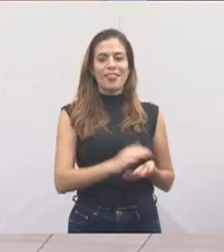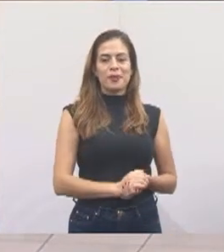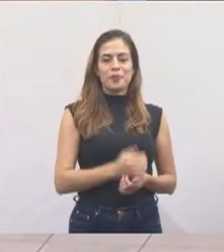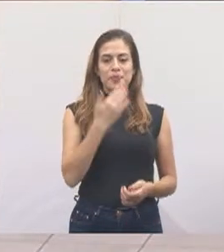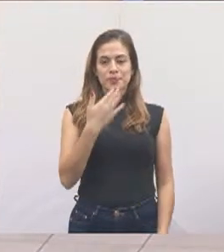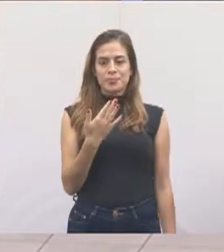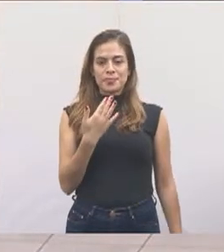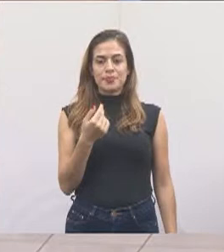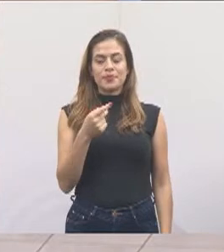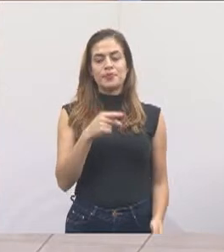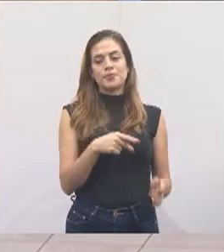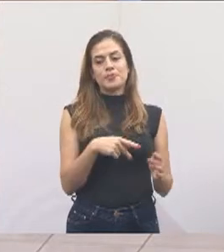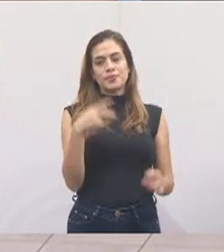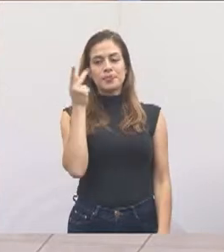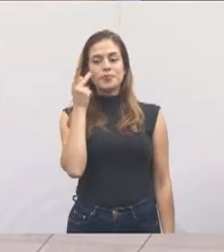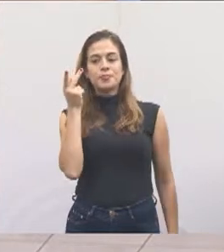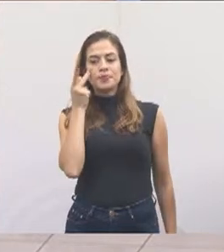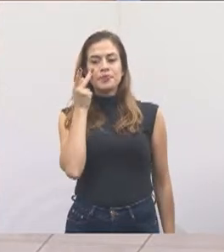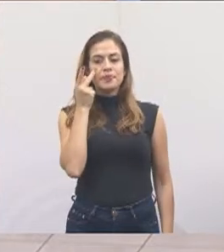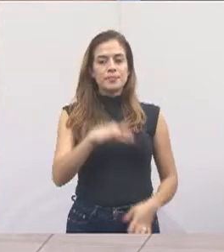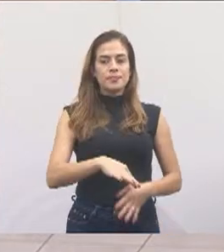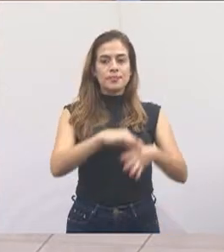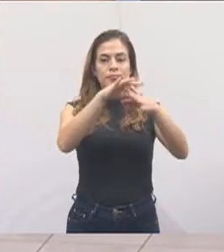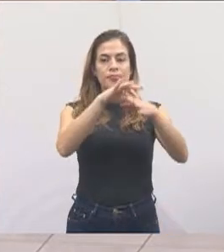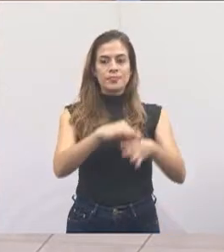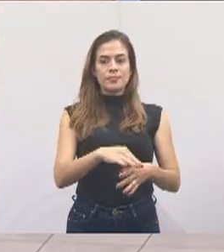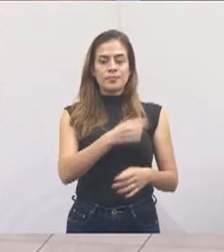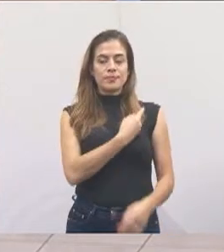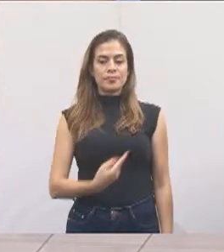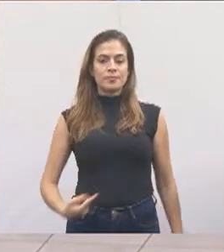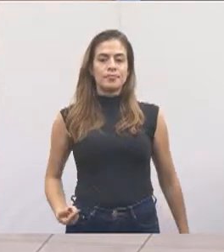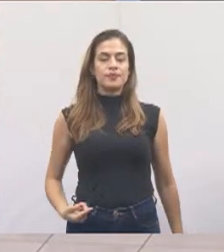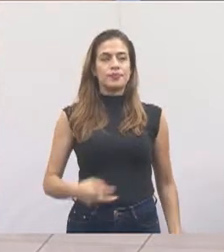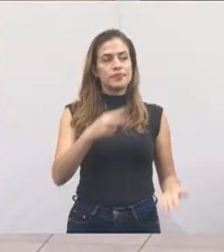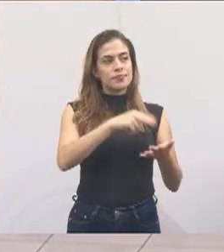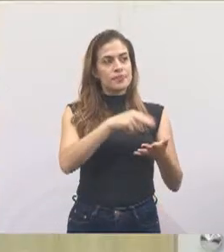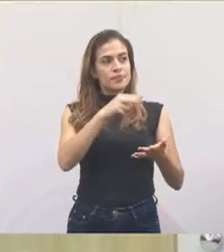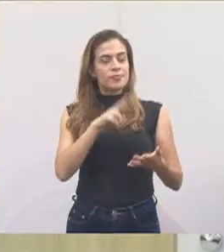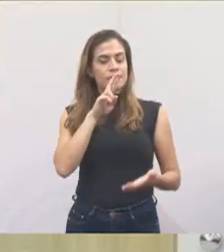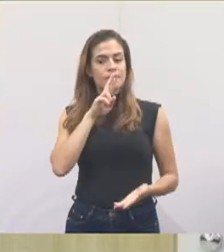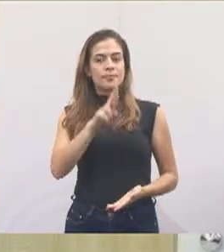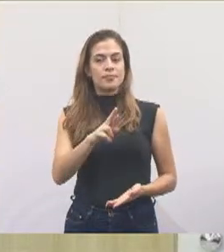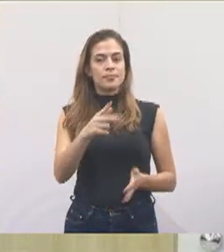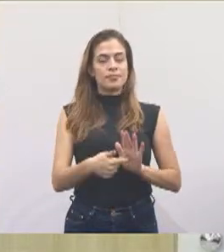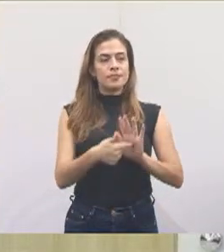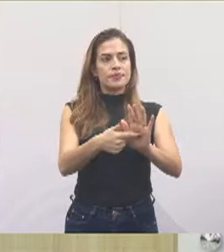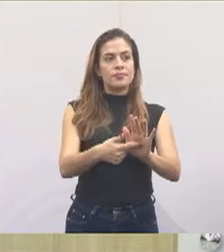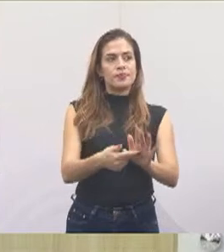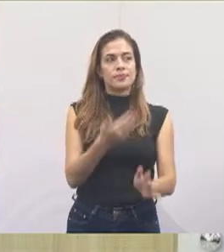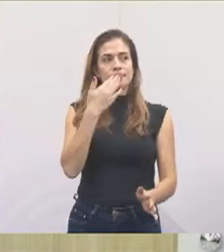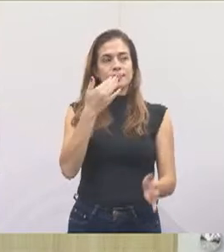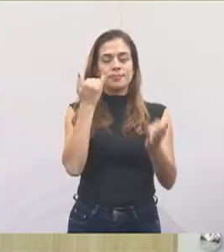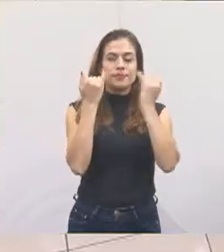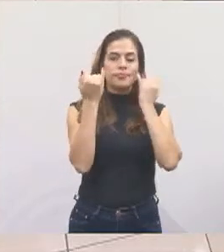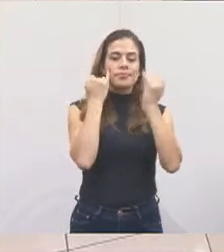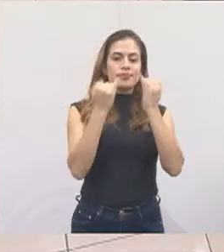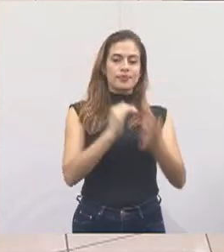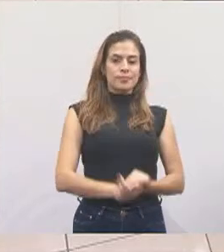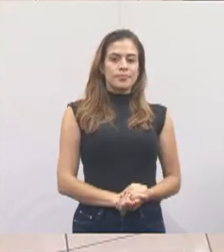Paulinho dos condutores líder do governo que faça a leitura das respostas apresentadas aos pedidos de